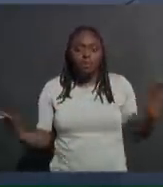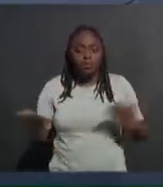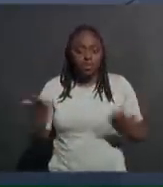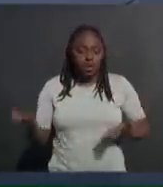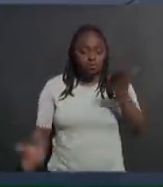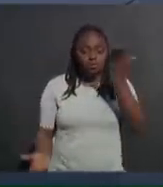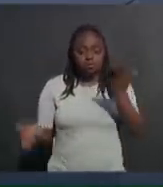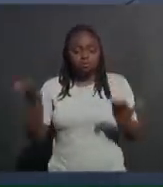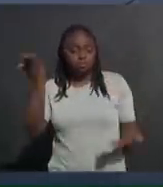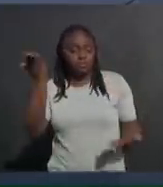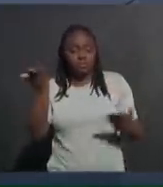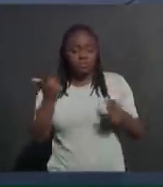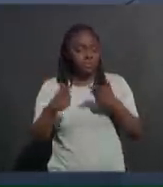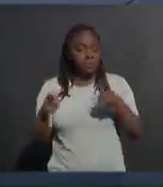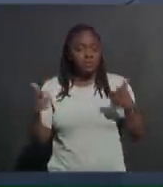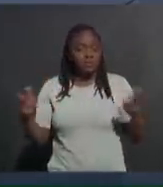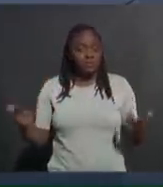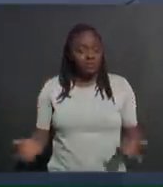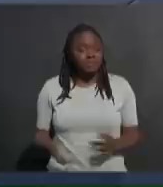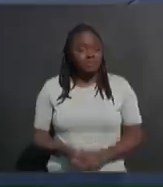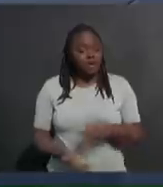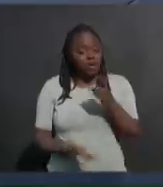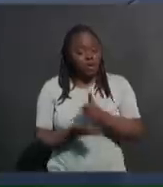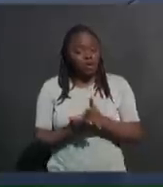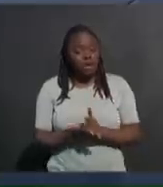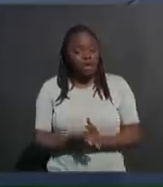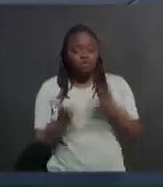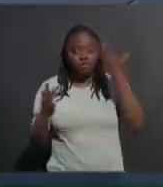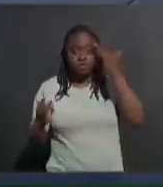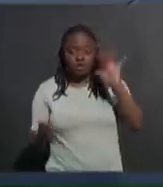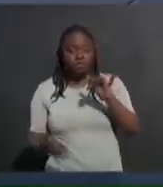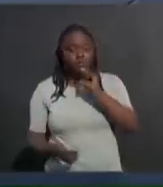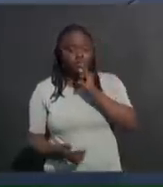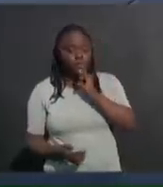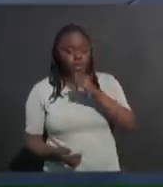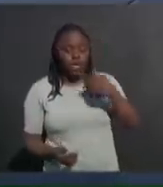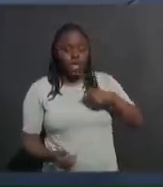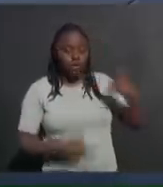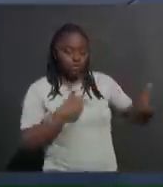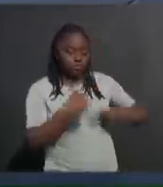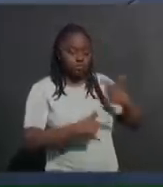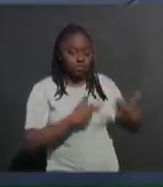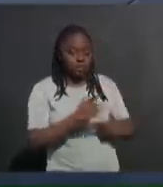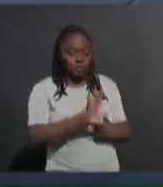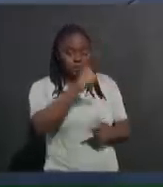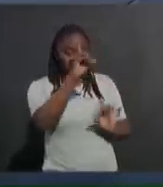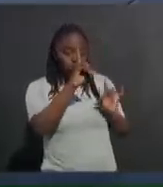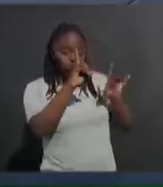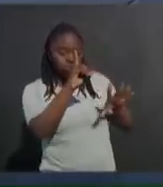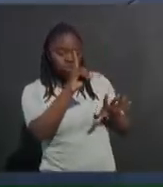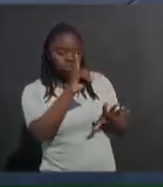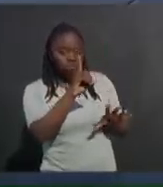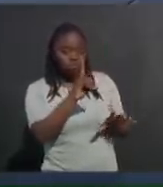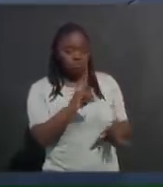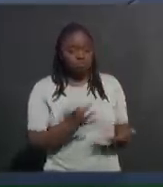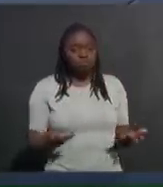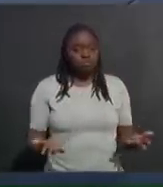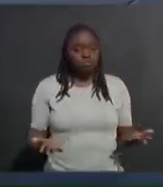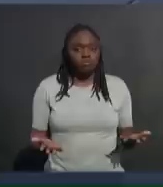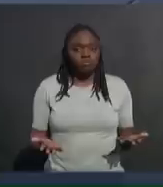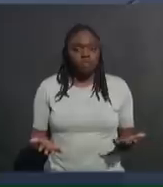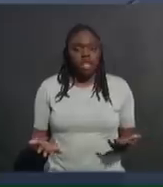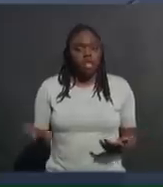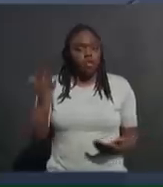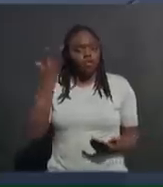desequilibradas. Elas não sabem fazer uma coisa e continuar fazendo outra, não. Eu estou na obra de Deus, eu só estou na obra de Deus. Você não sabe estar na obra de Deus e